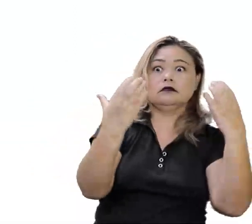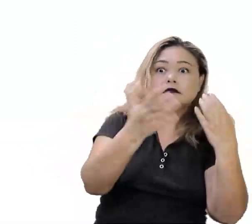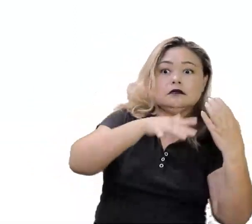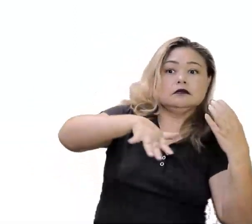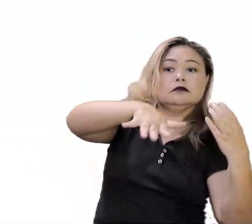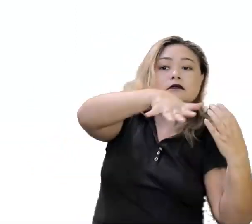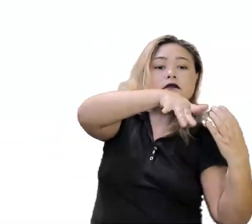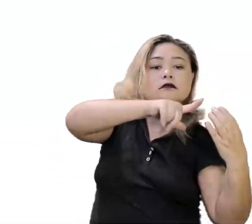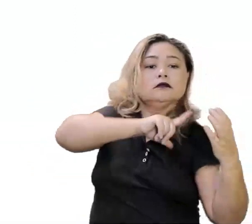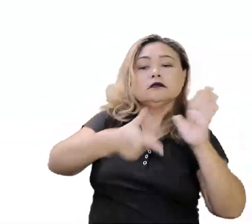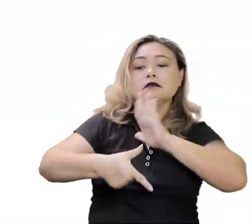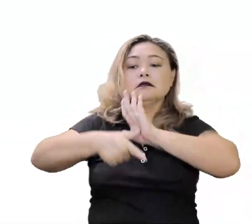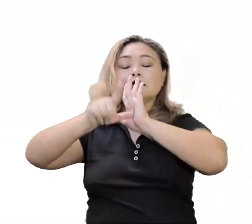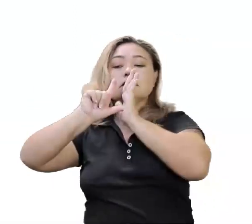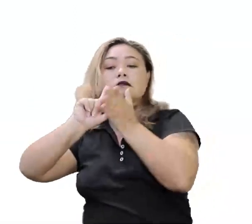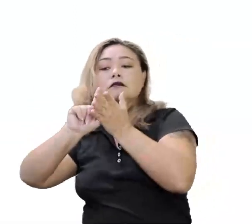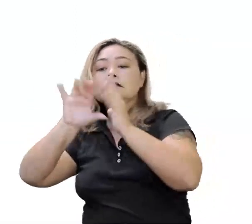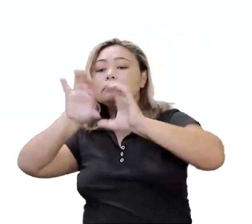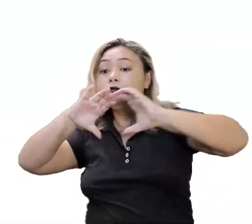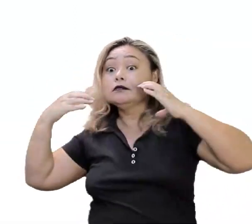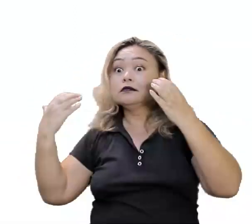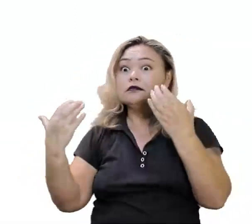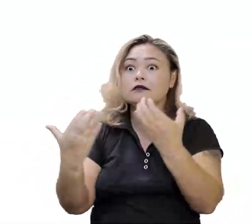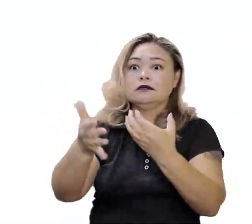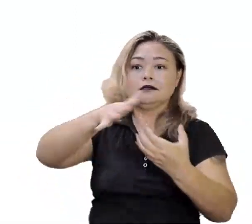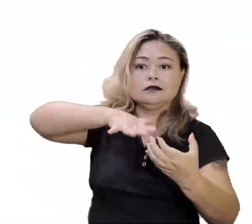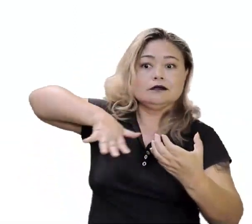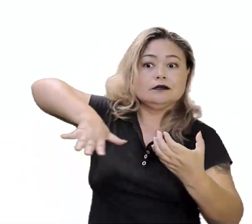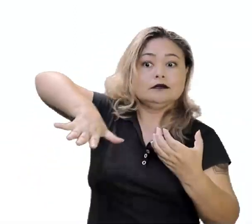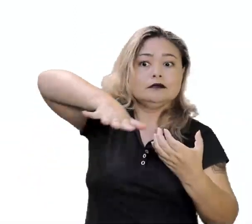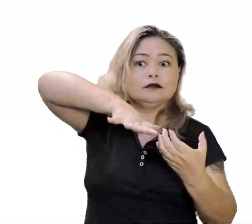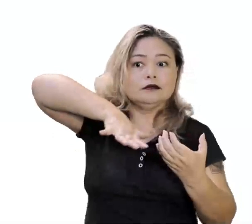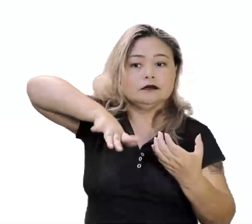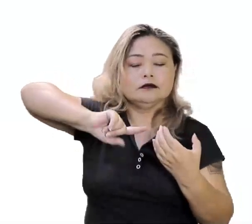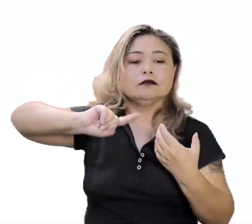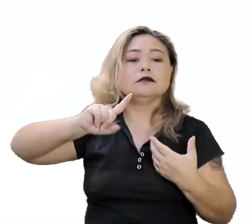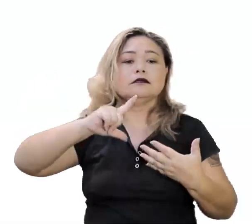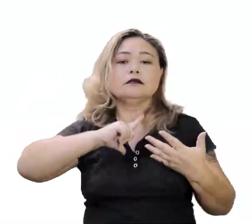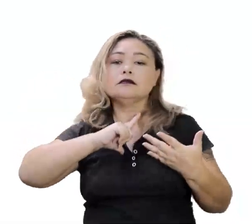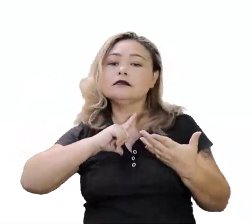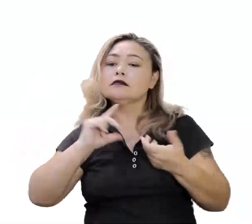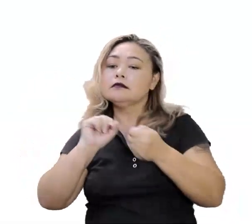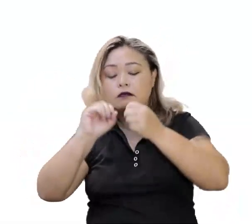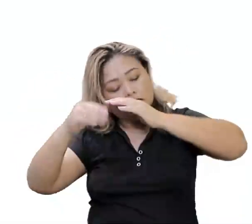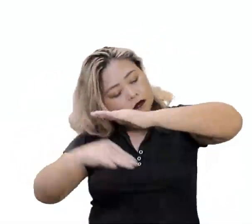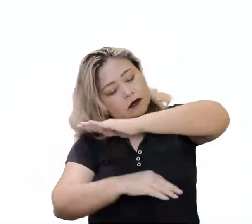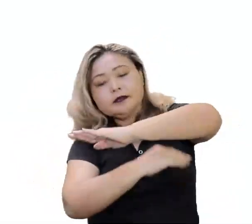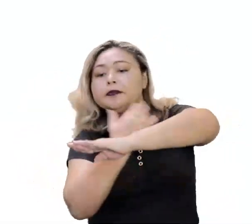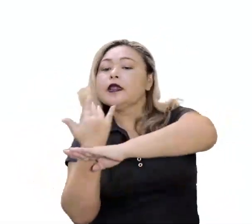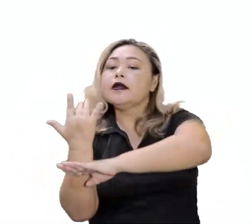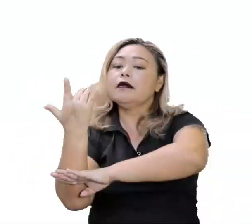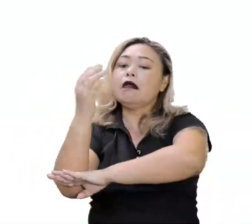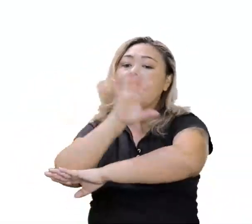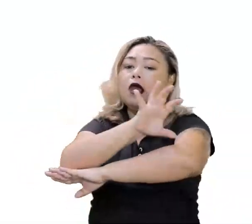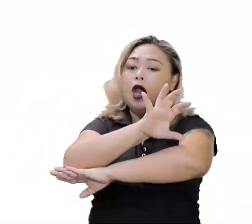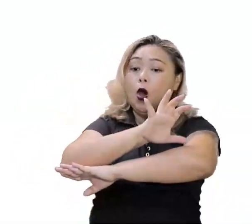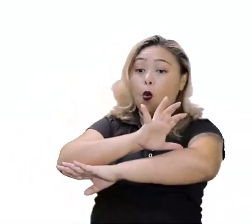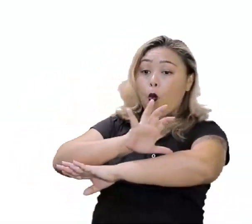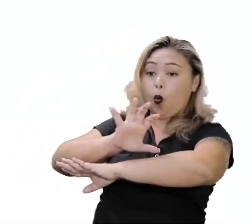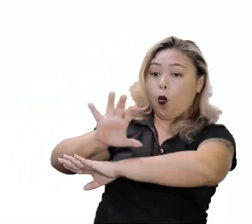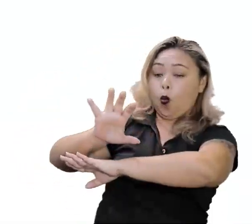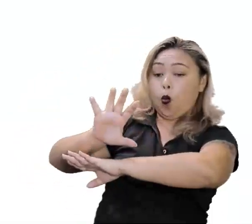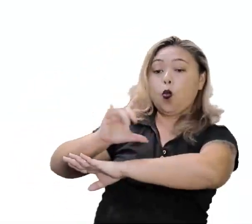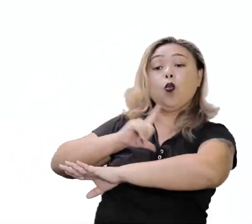comunidades ou antes da comunidade. Se eu tenho um ecossistema, eu